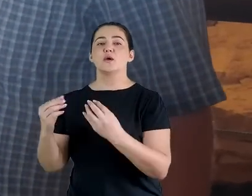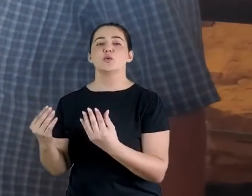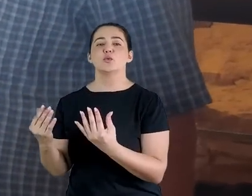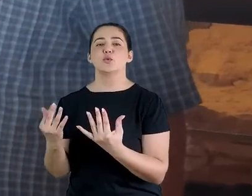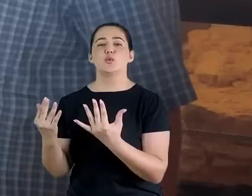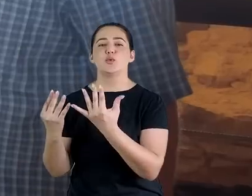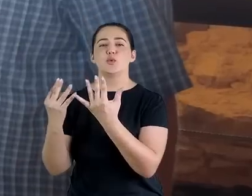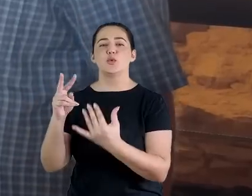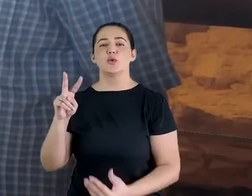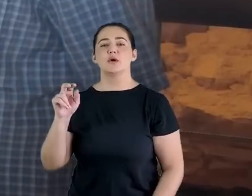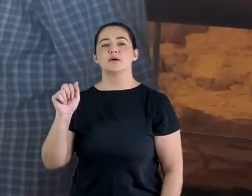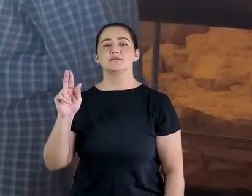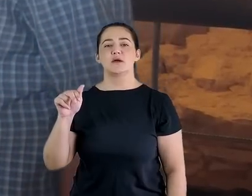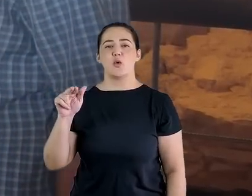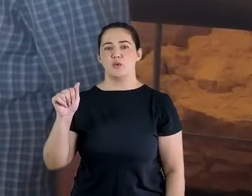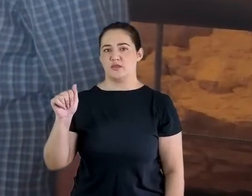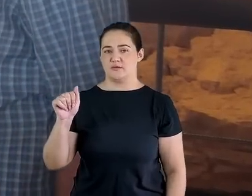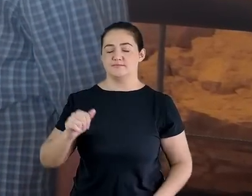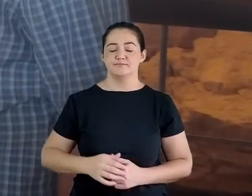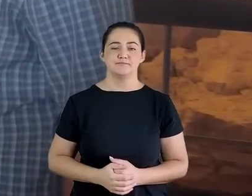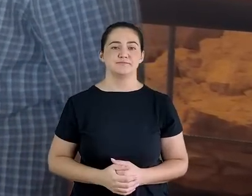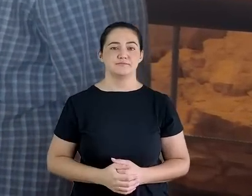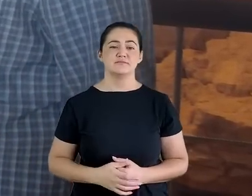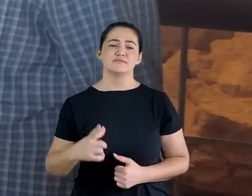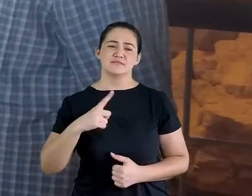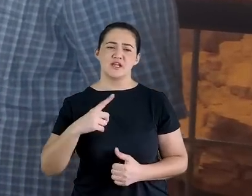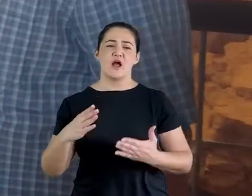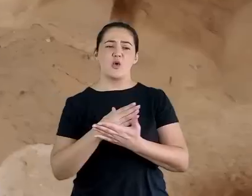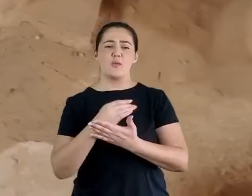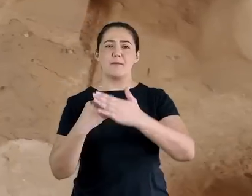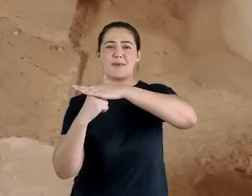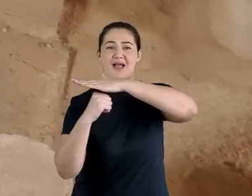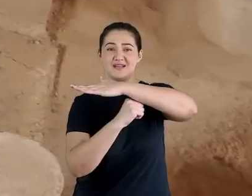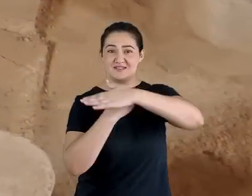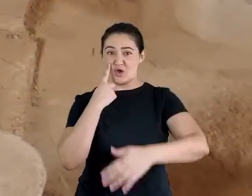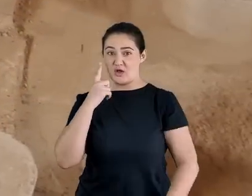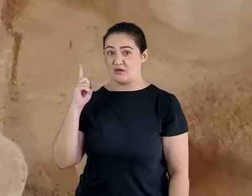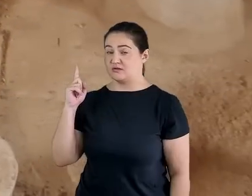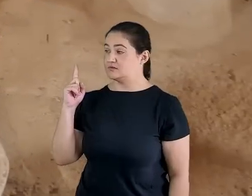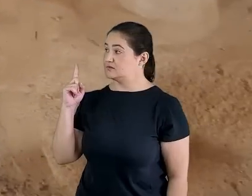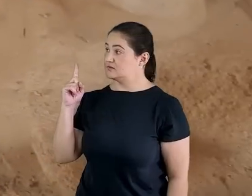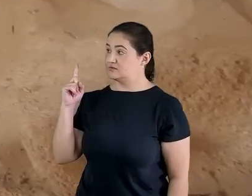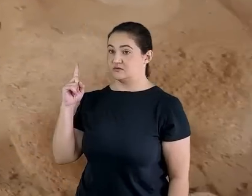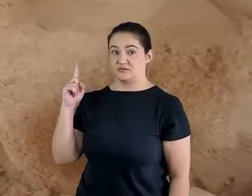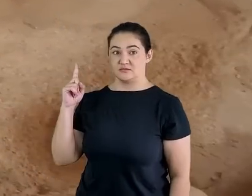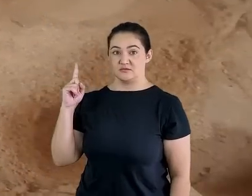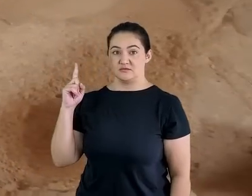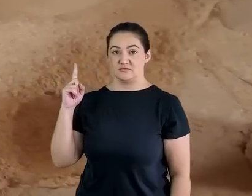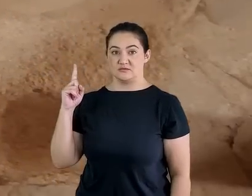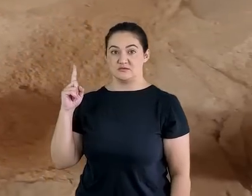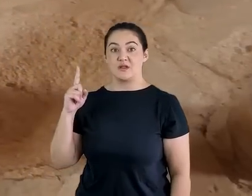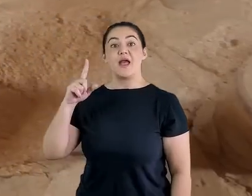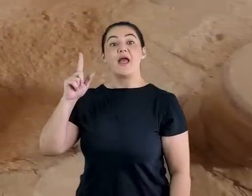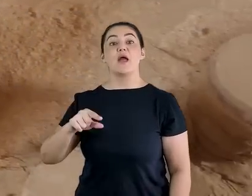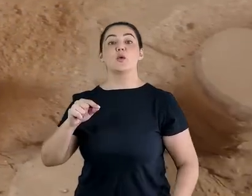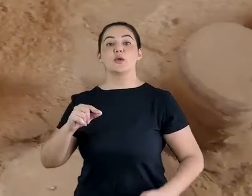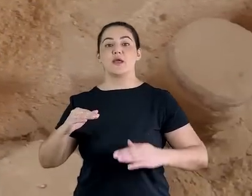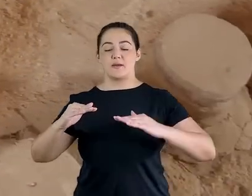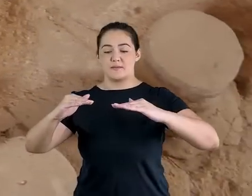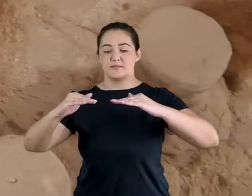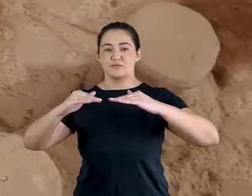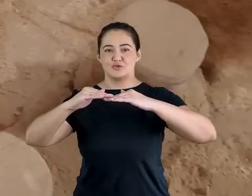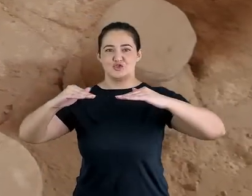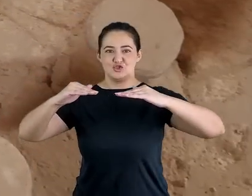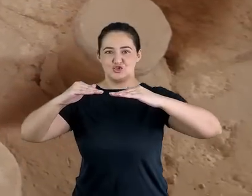ocorreram, exatamente nesse lugar. Nós temos algumas bases aqui que vocês podem ver, alguns pilares pequenos, que na verdade ficavam abaixo